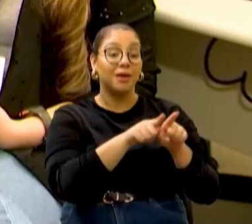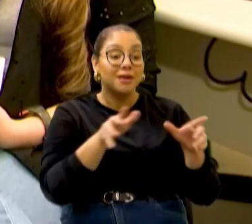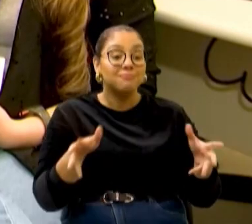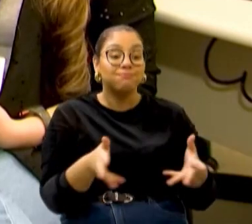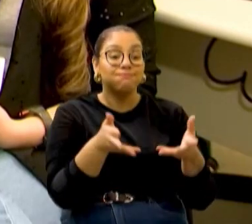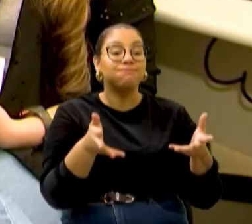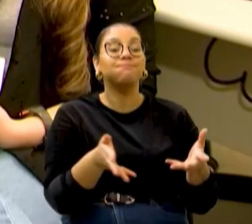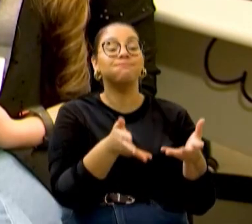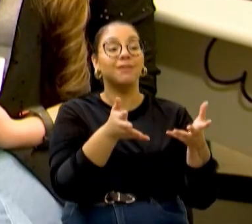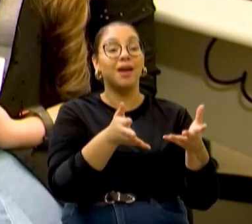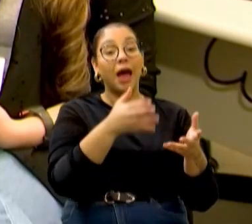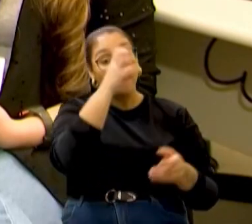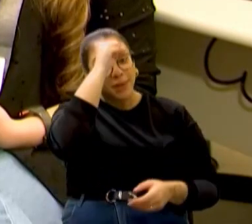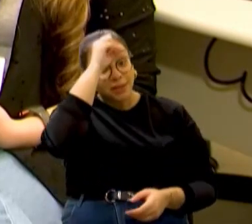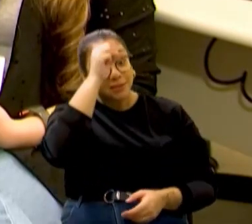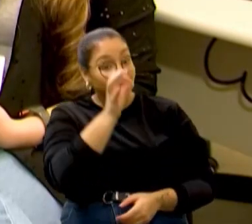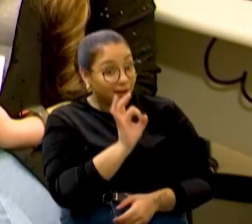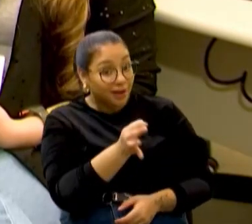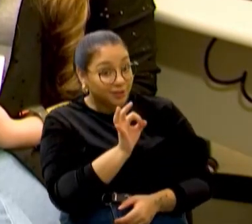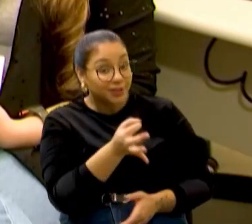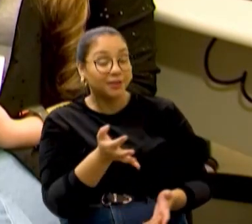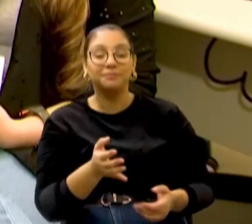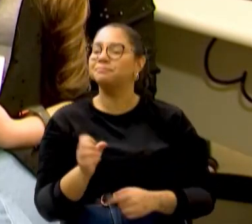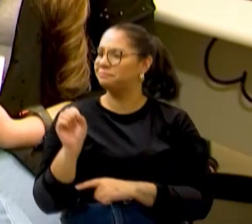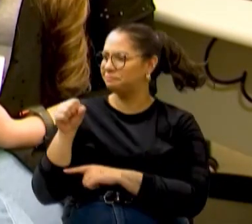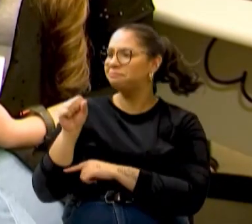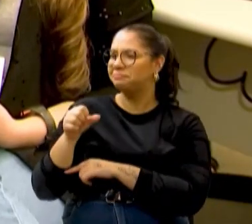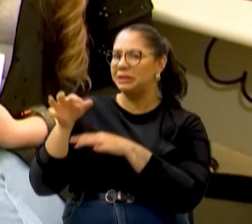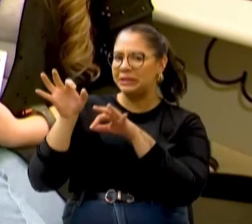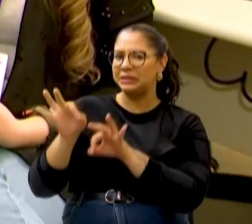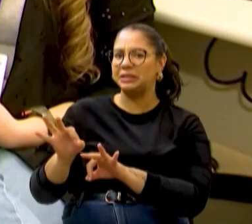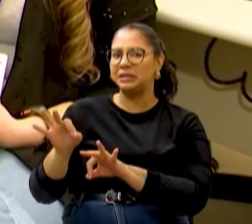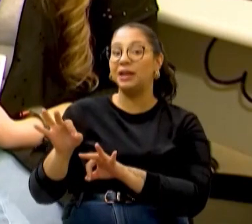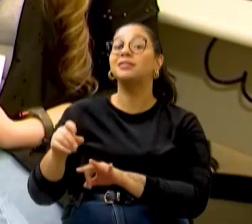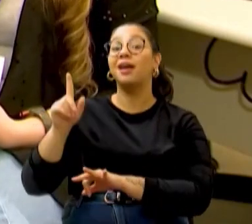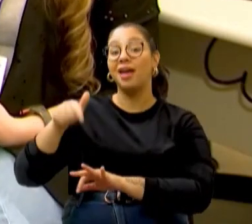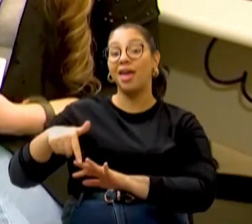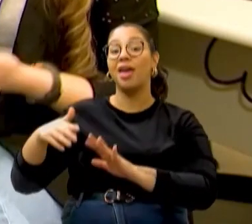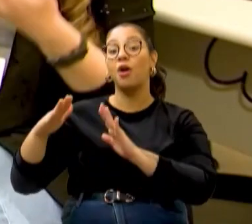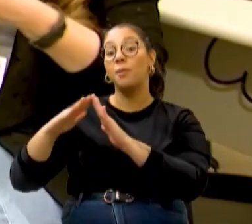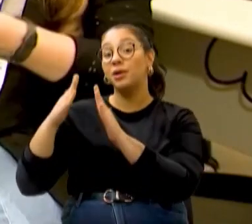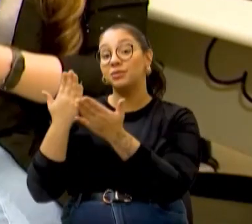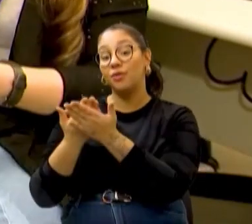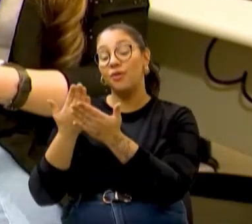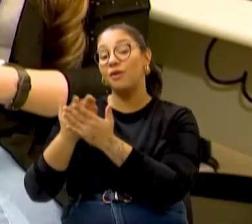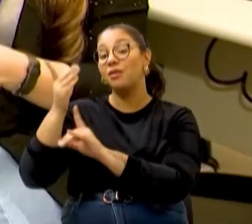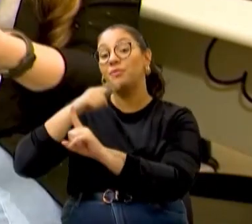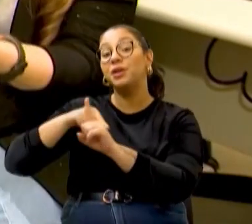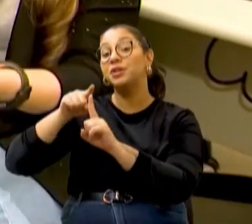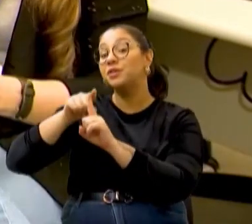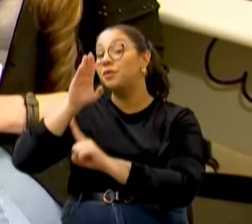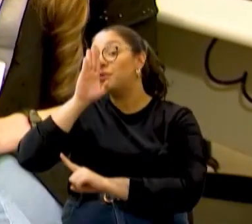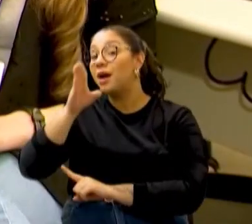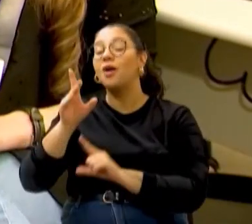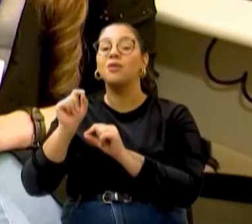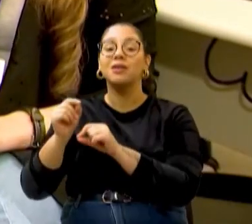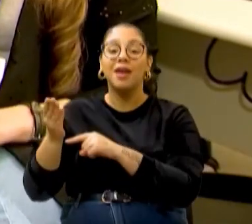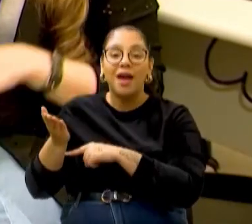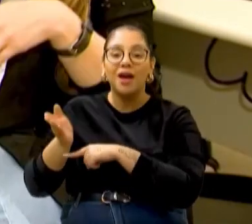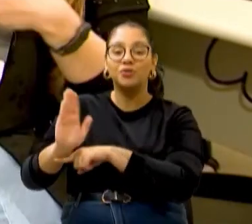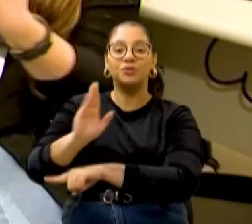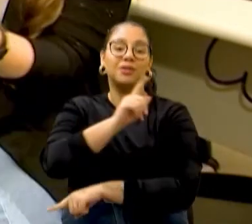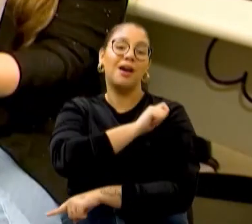que seja também estimular a aprendizagem né sim com certeza né como a gente está numa escola o nosso objetivo